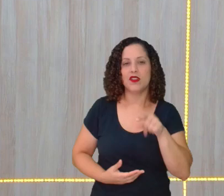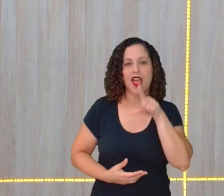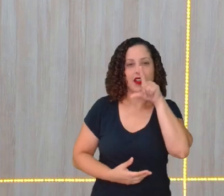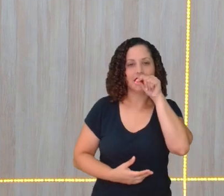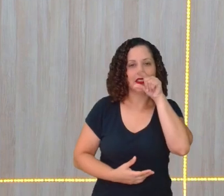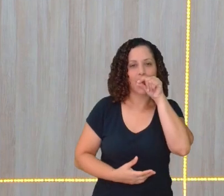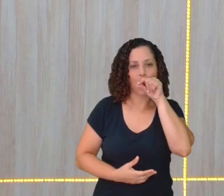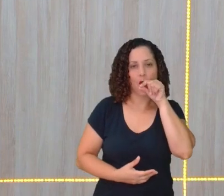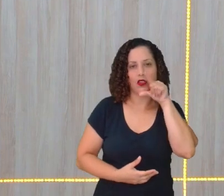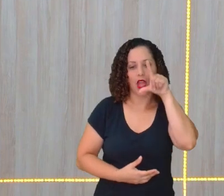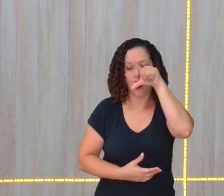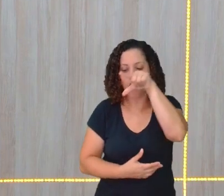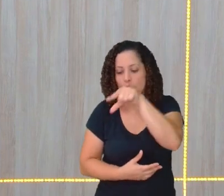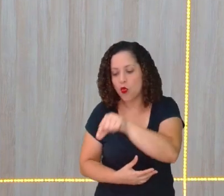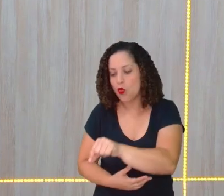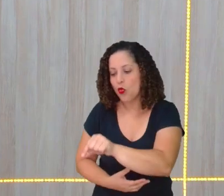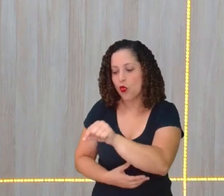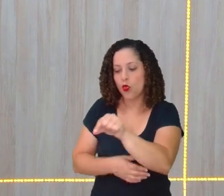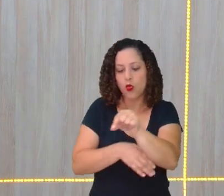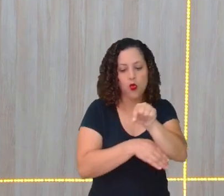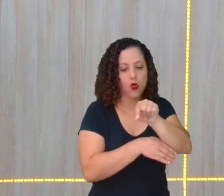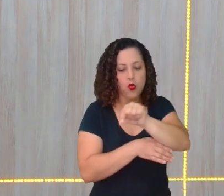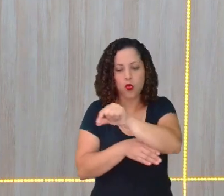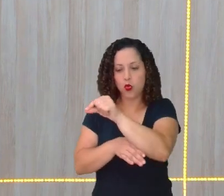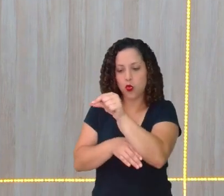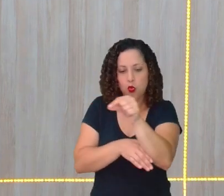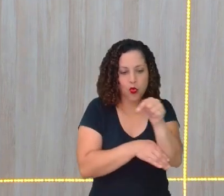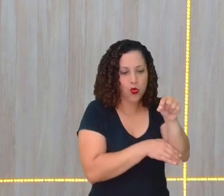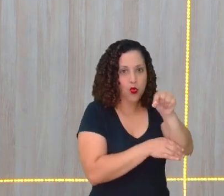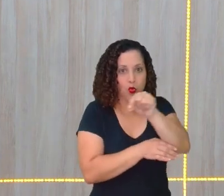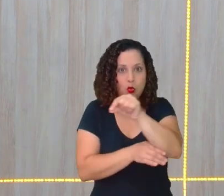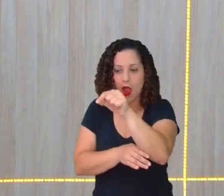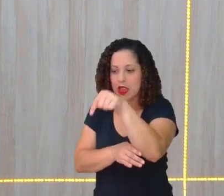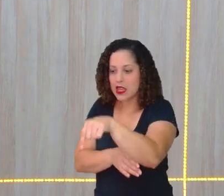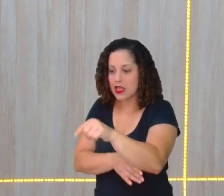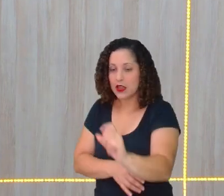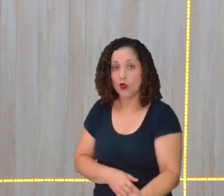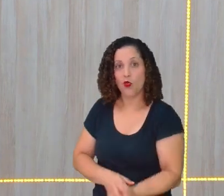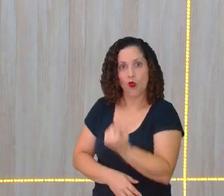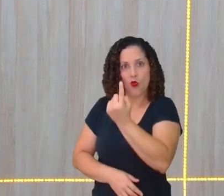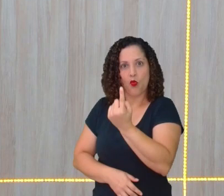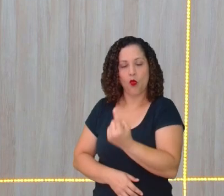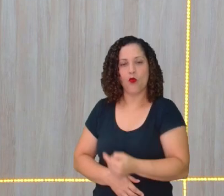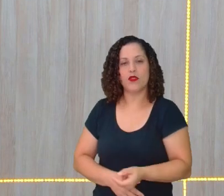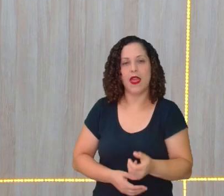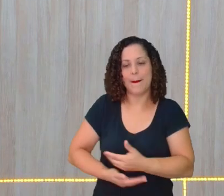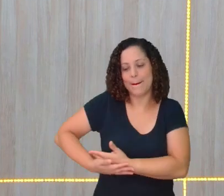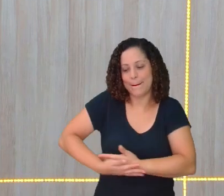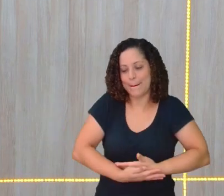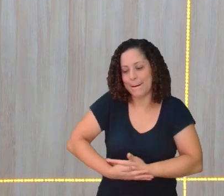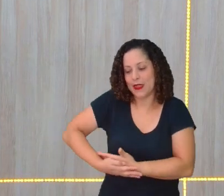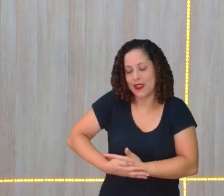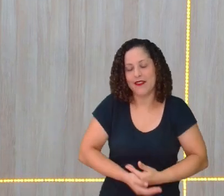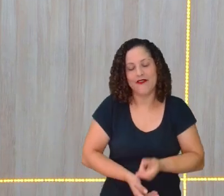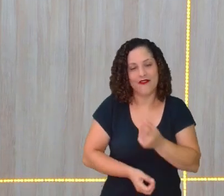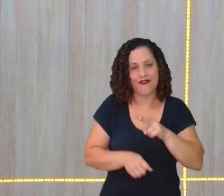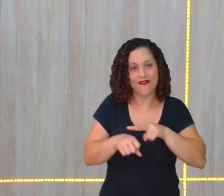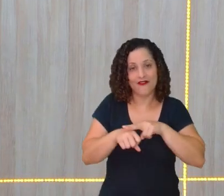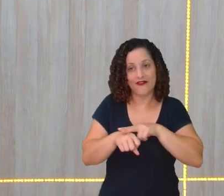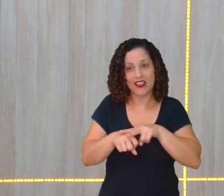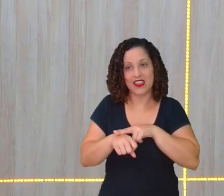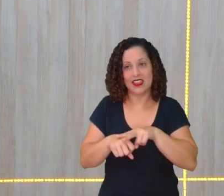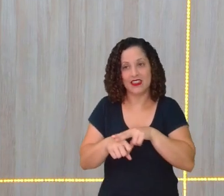certo? E The Grinch foi o único bebê da cor verde. O resto, da mesma cor de Cindy Lou. Se